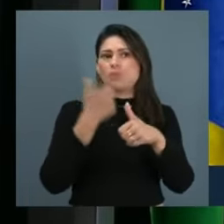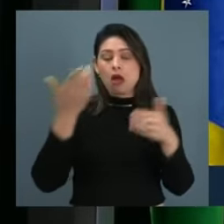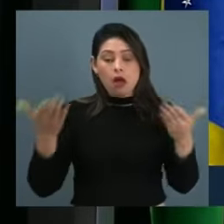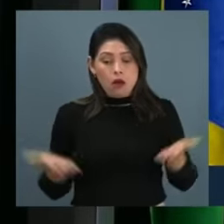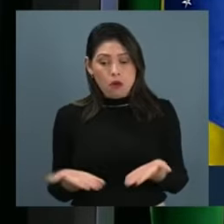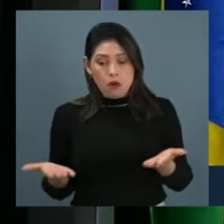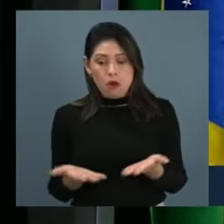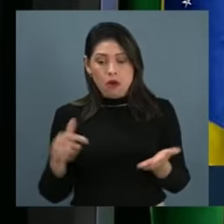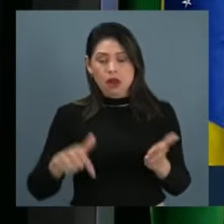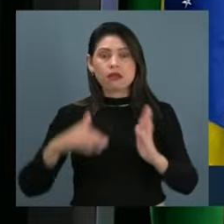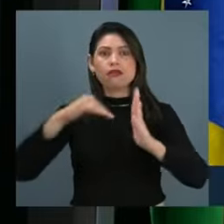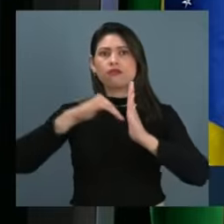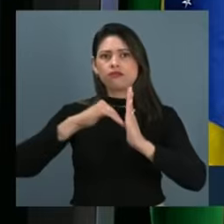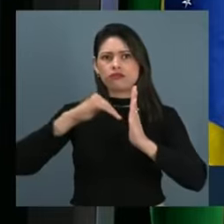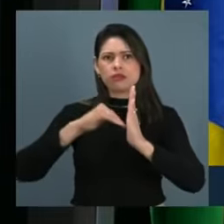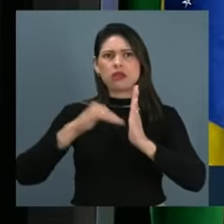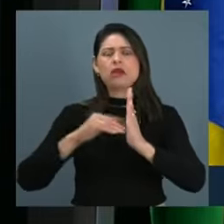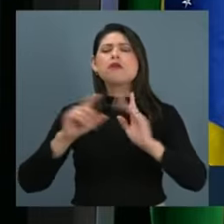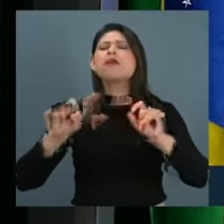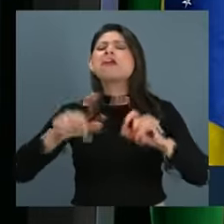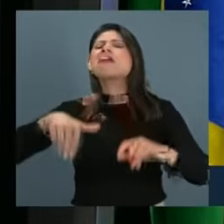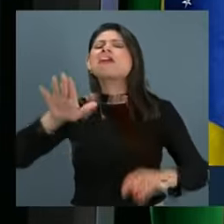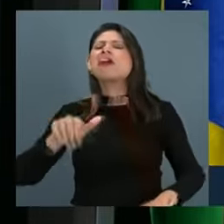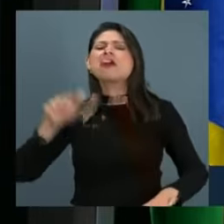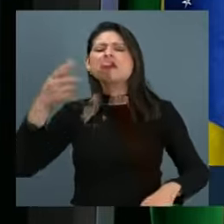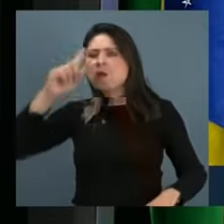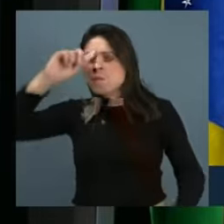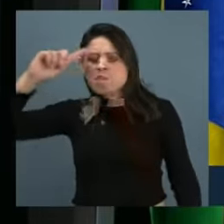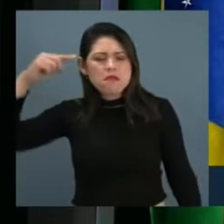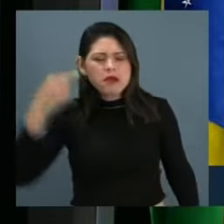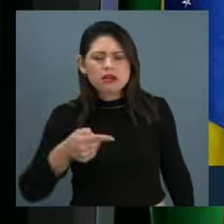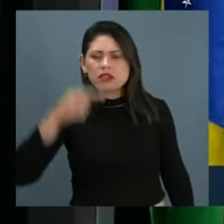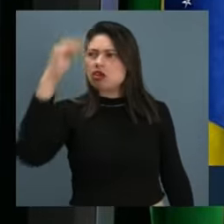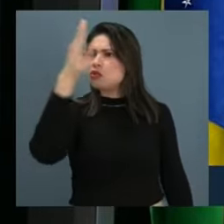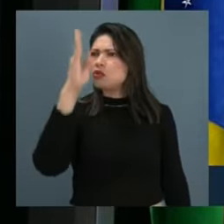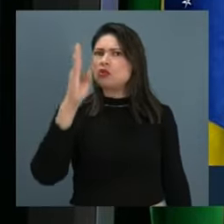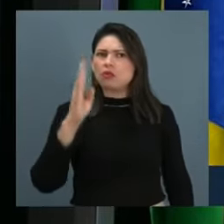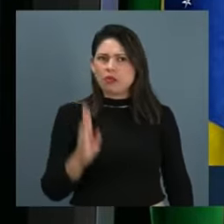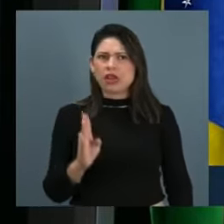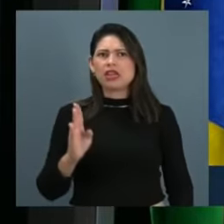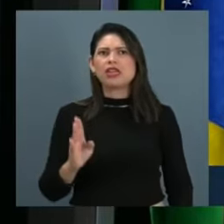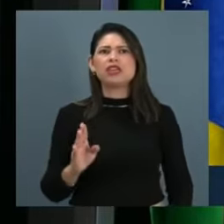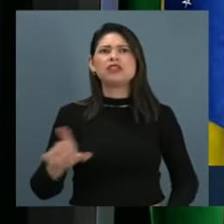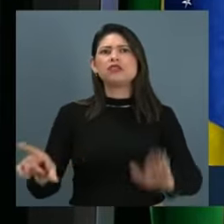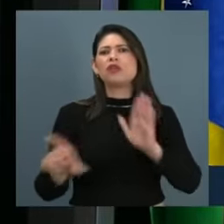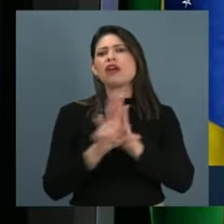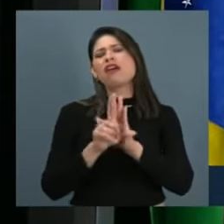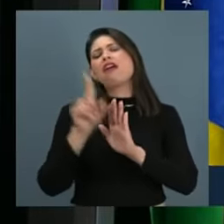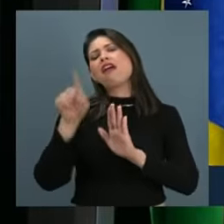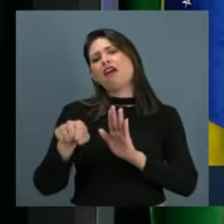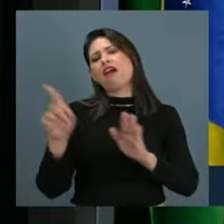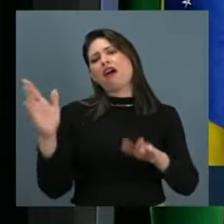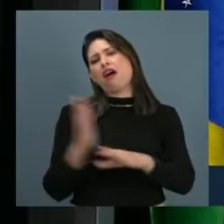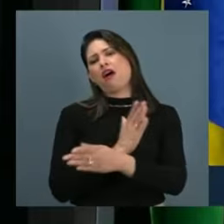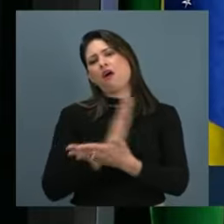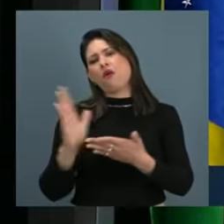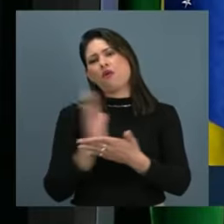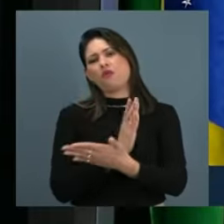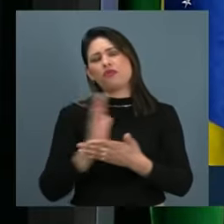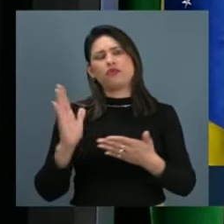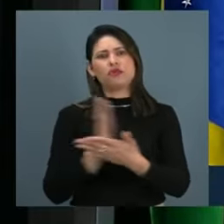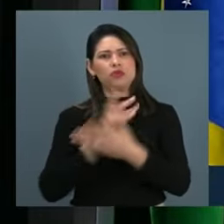Senado Federal, quem está mandando no Brasil e desmandando ao arrepio da lei são alguns ministros do STF.